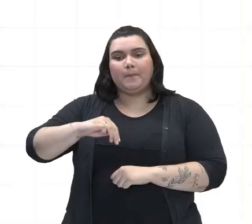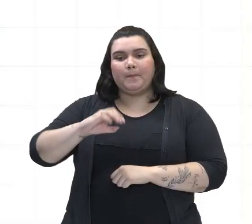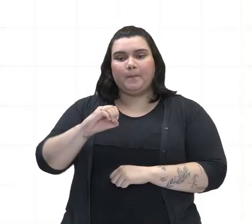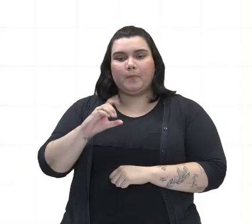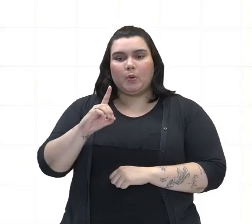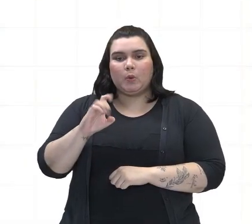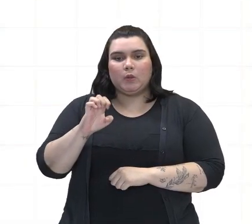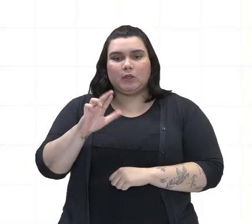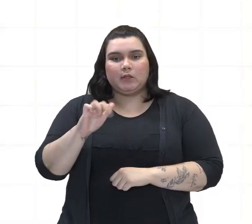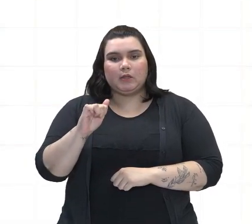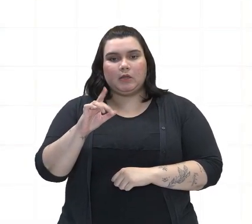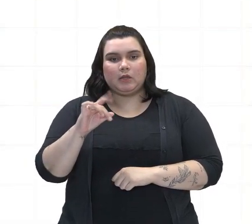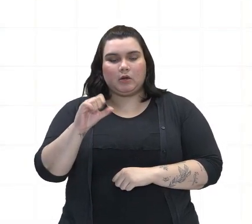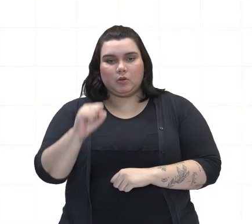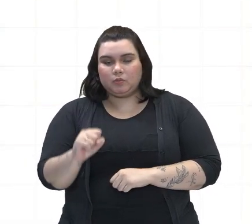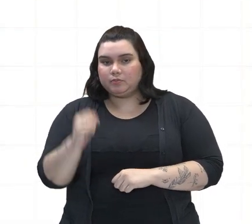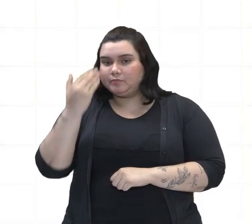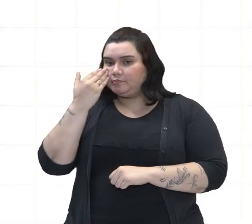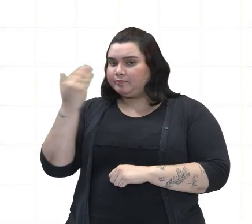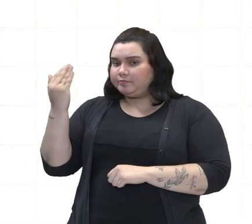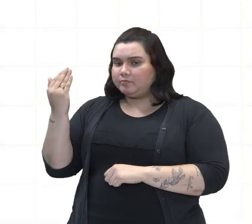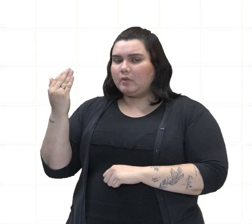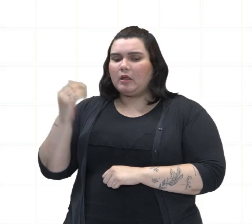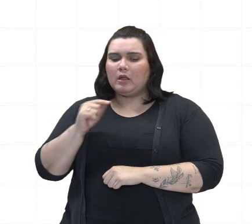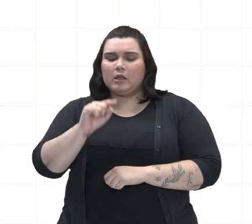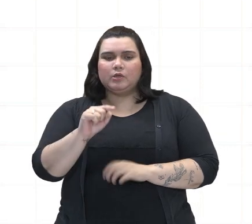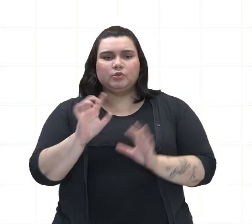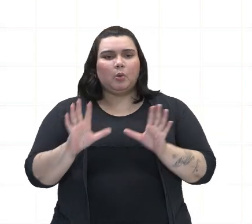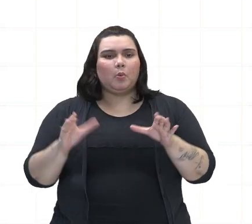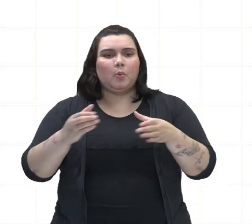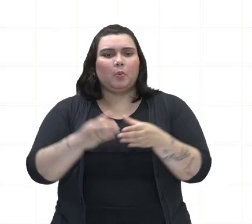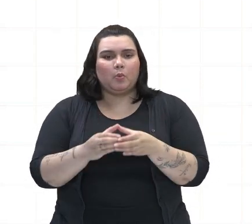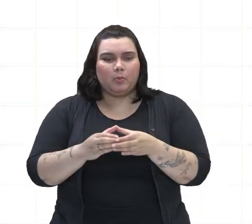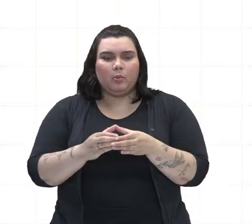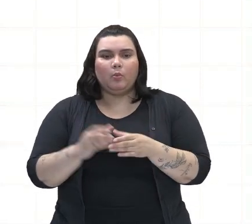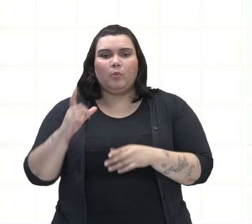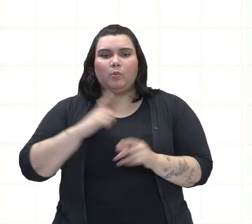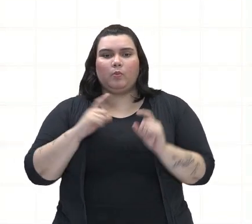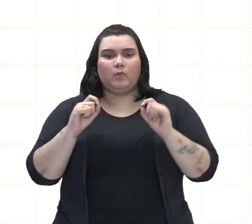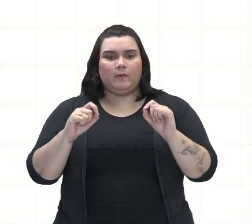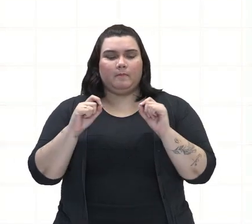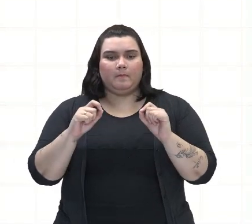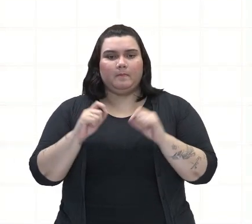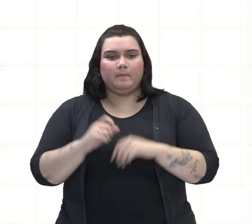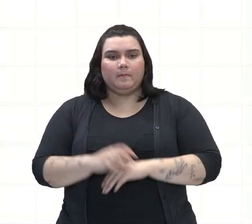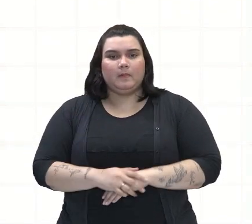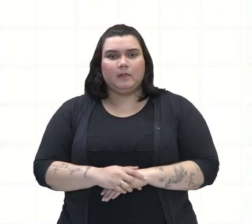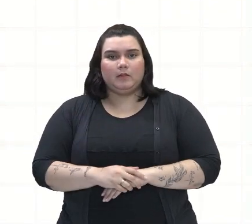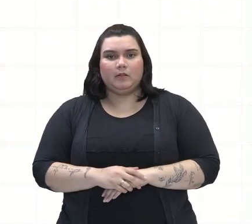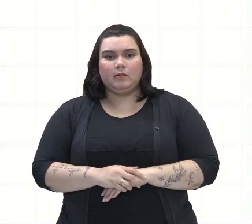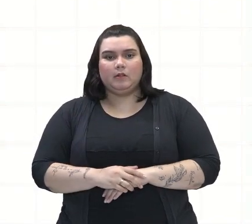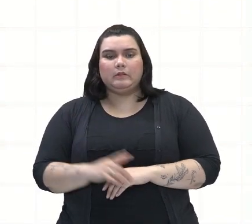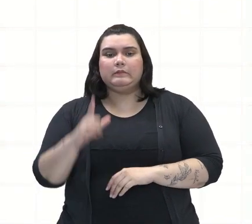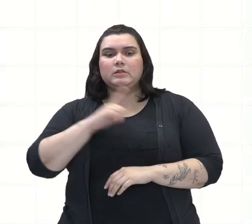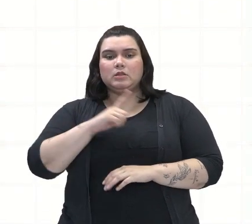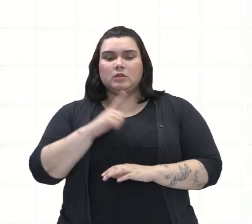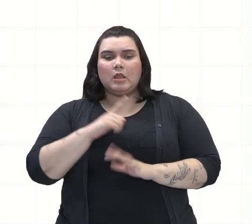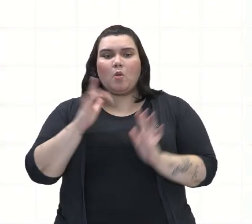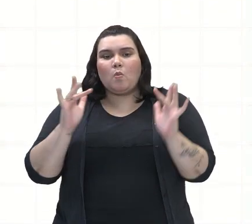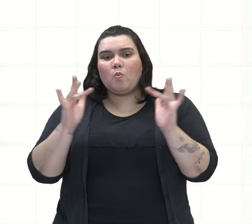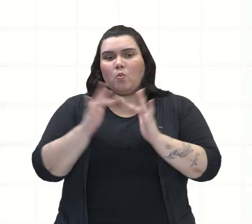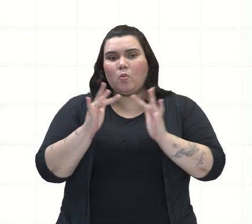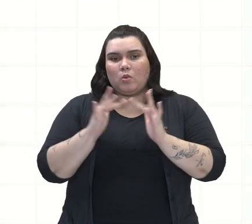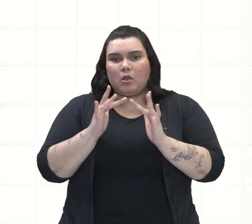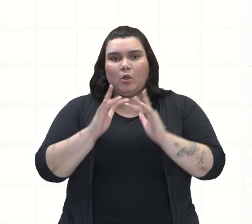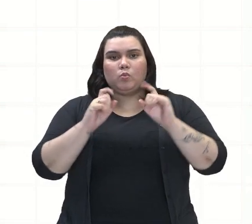ver aqui no nosso texto. Olha lá, os liberais moderados, eles eram o quê? Eles já tinham uma aproximação com